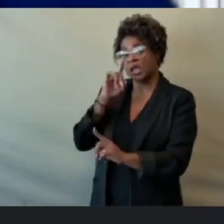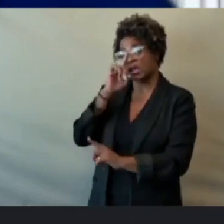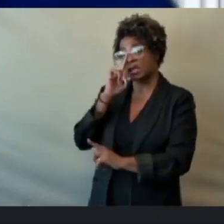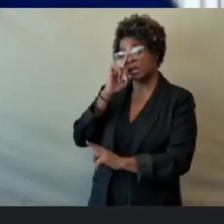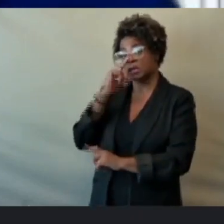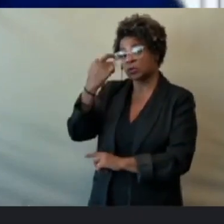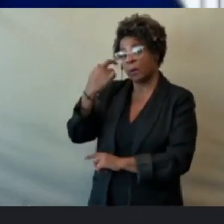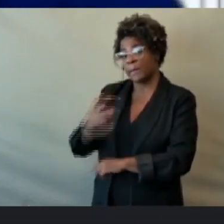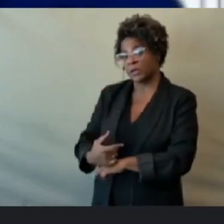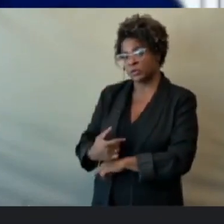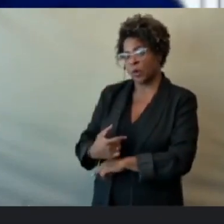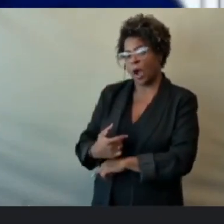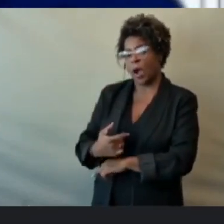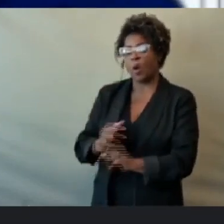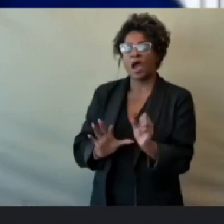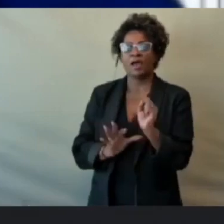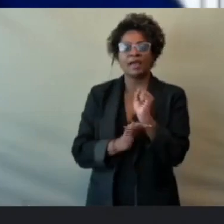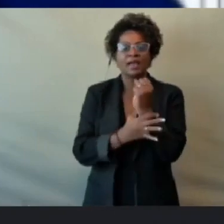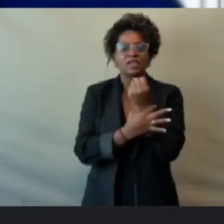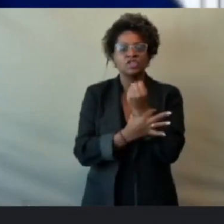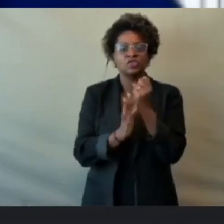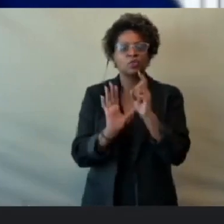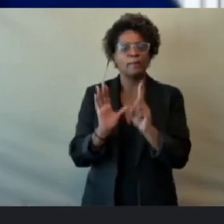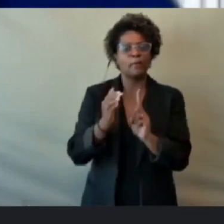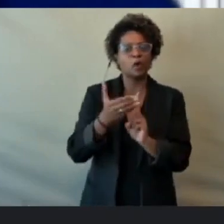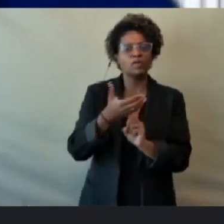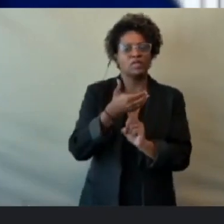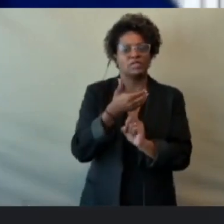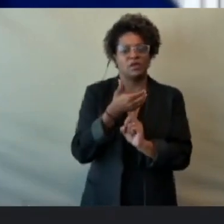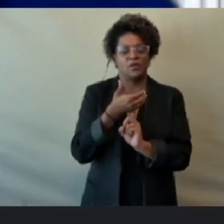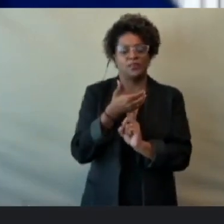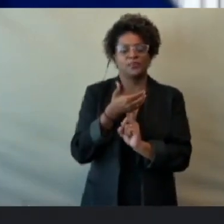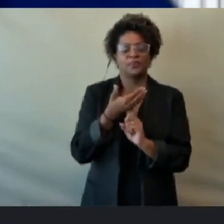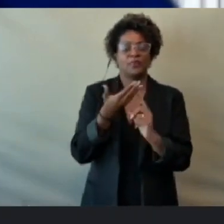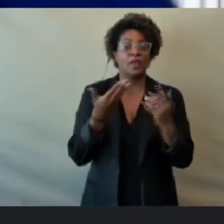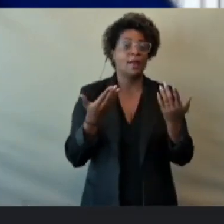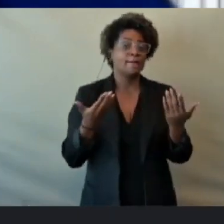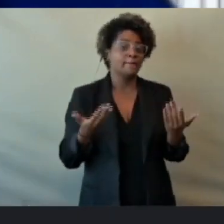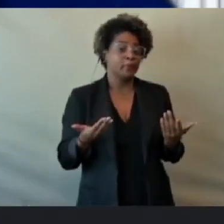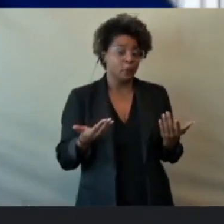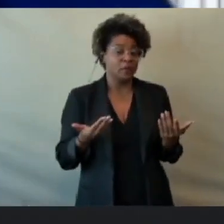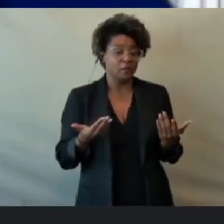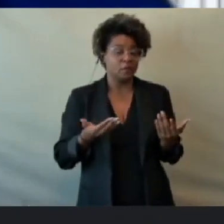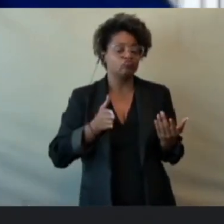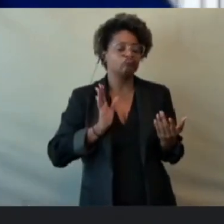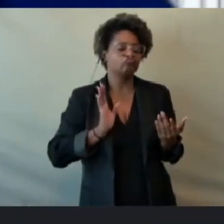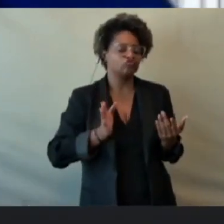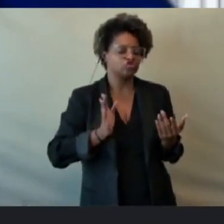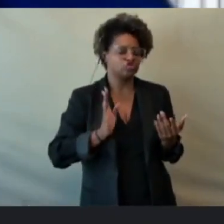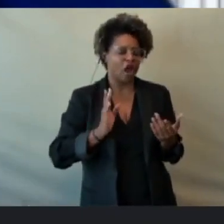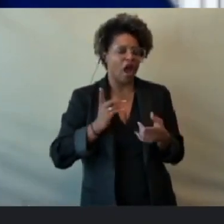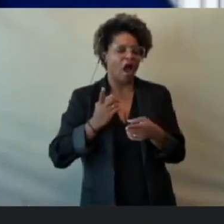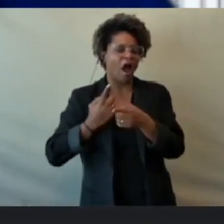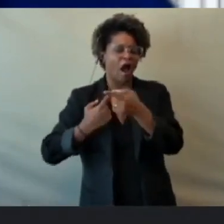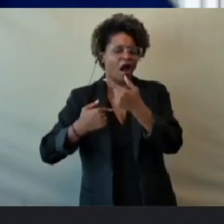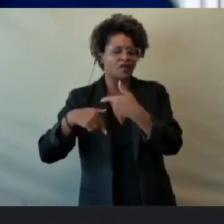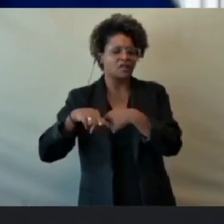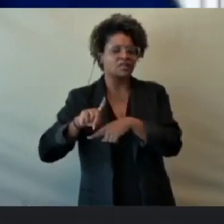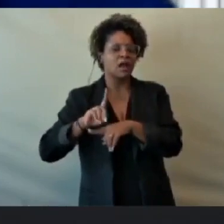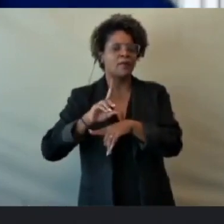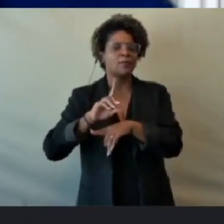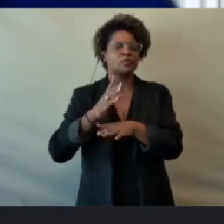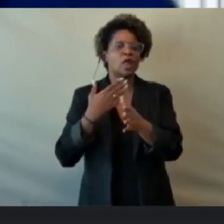e o bem-estar. É nesse sentido, então, que a gente já tem avançado no diálogo do cuidado como uma política